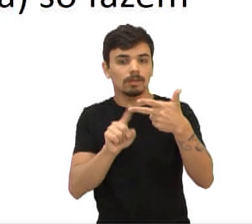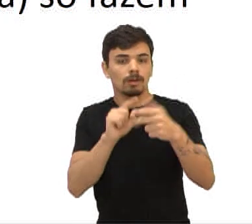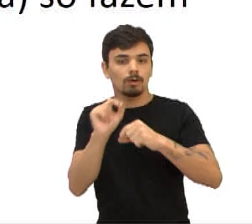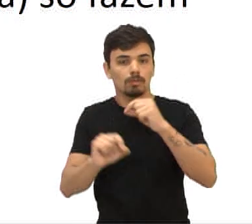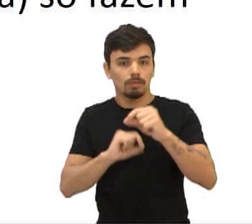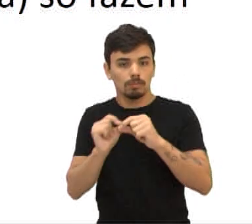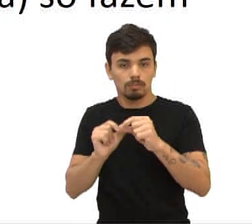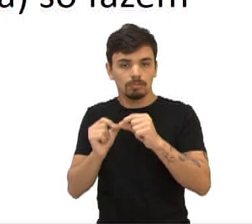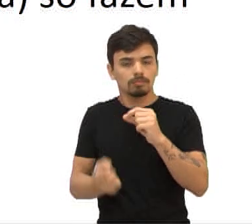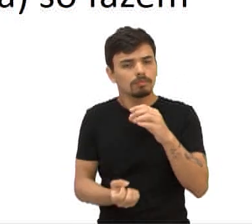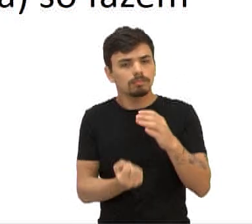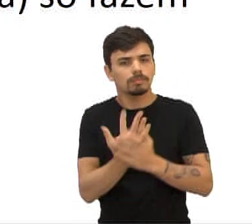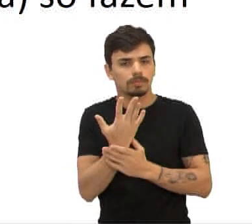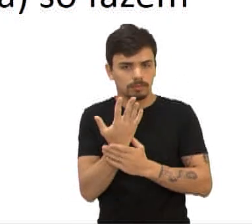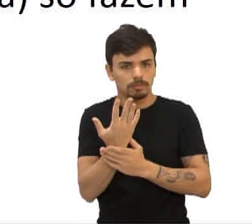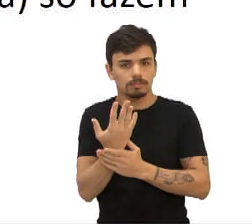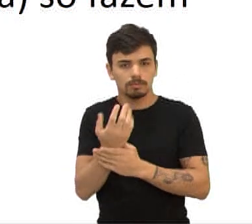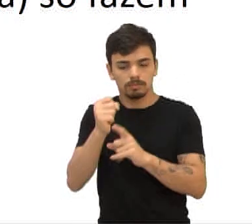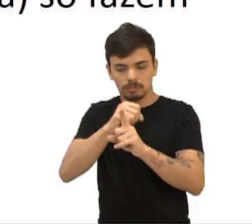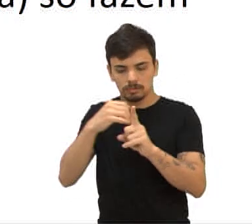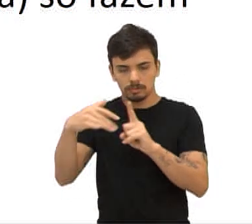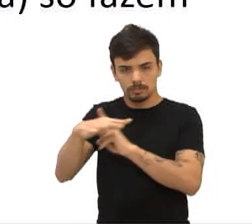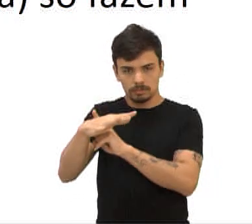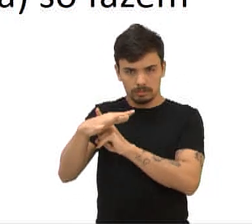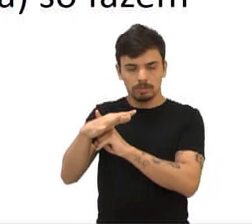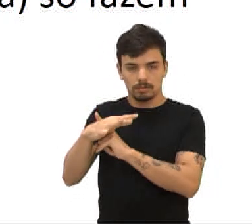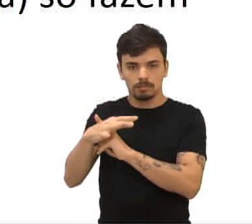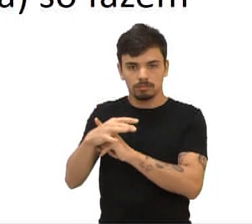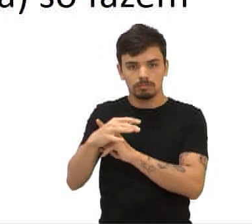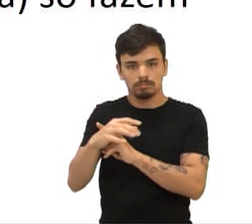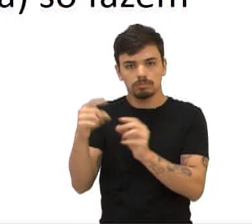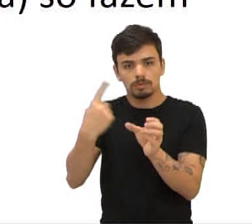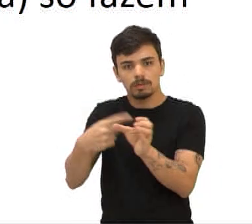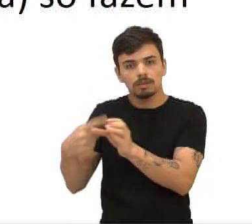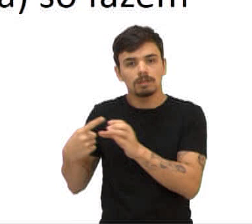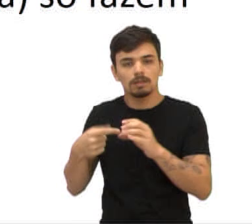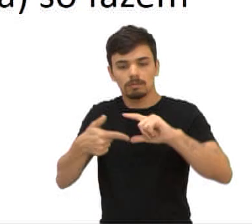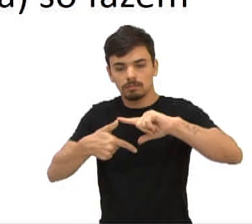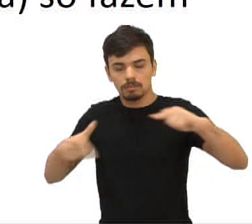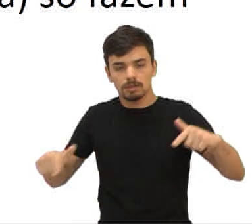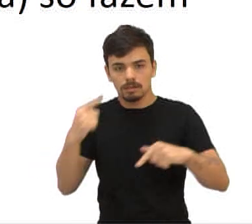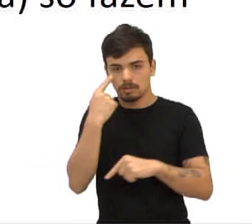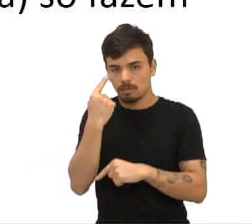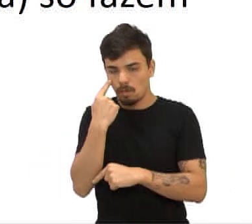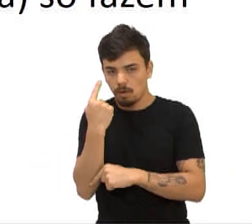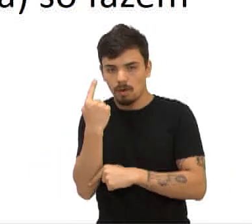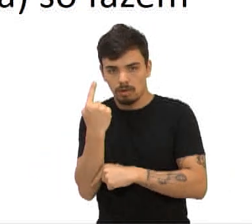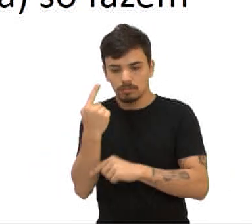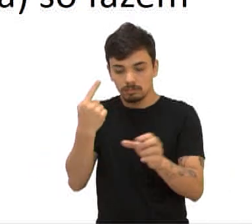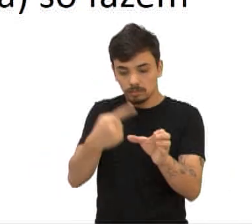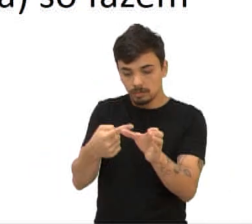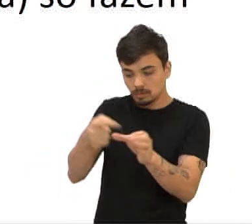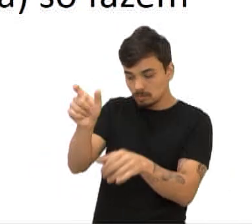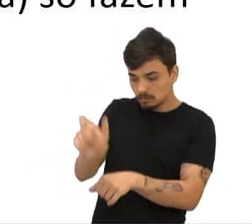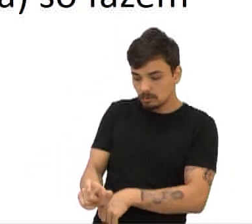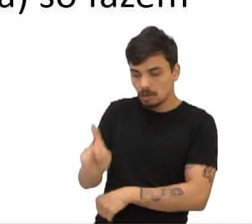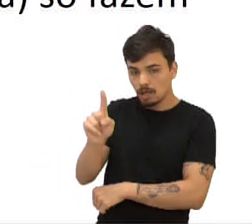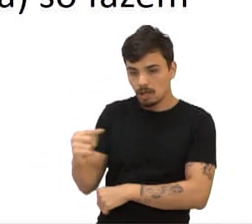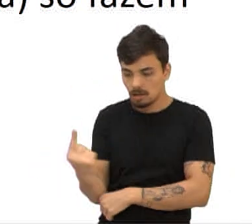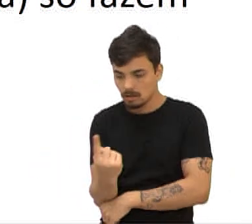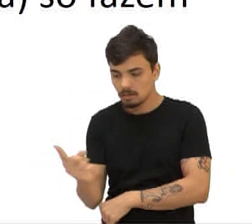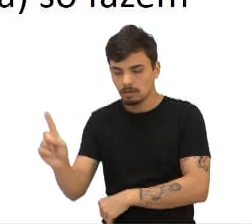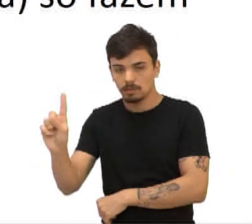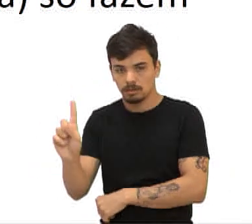fundamento social da cidadania moderna é a dupla indivíduo-nação. O cidadão constitui-se como indivíduo por